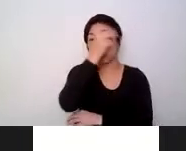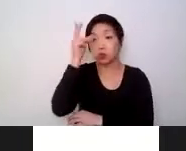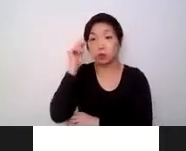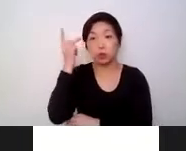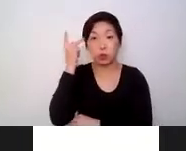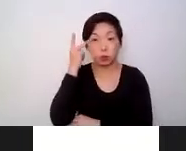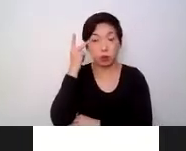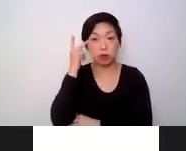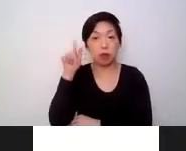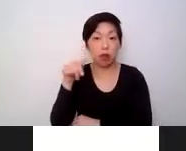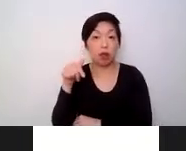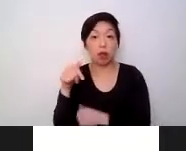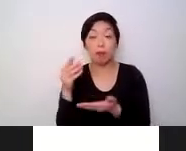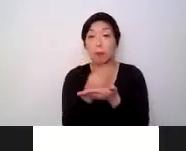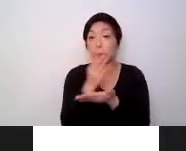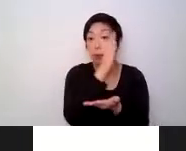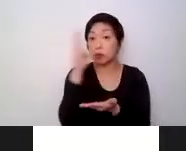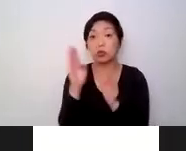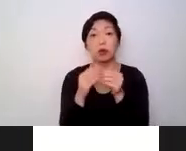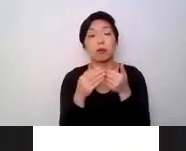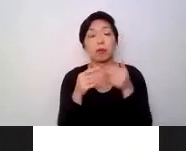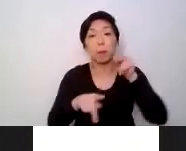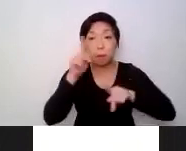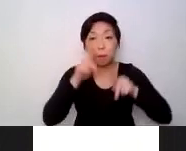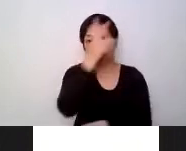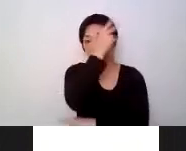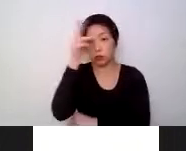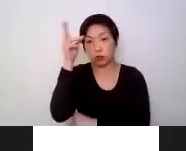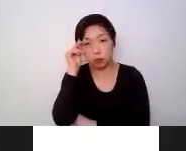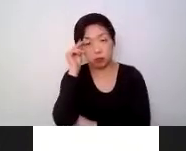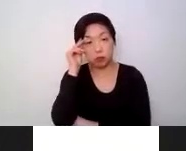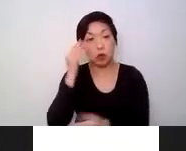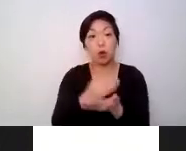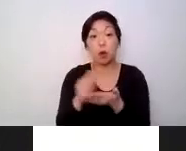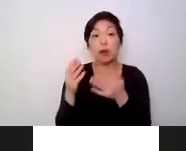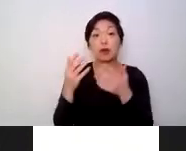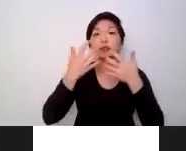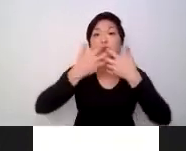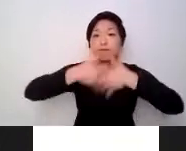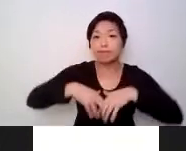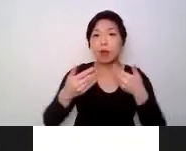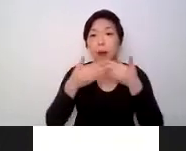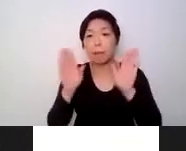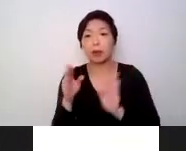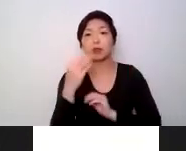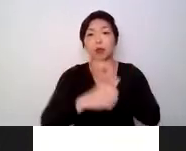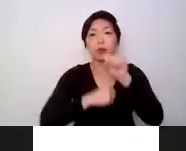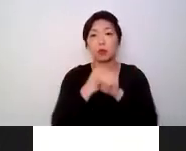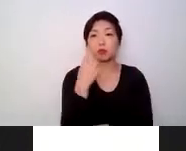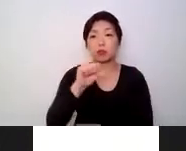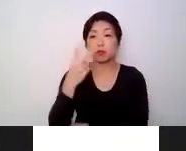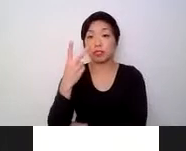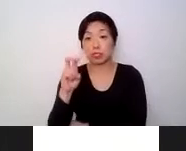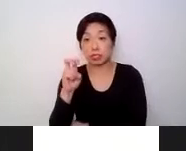municipal, né, que é, começa a funcionar em 25 e apenas em 60 se transforma na